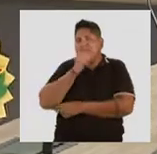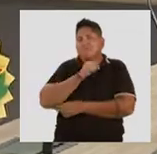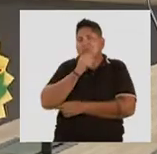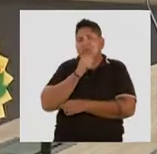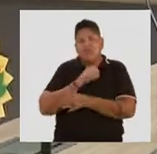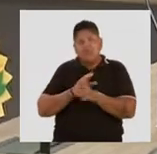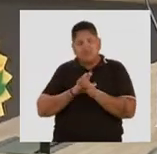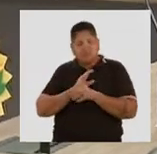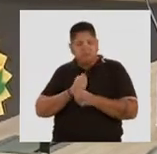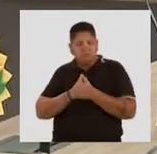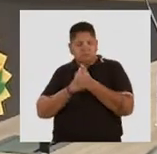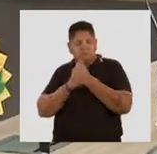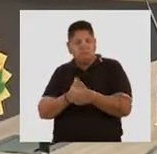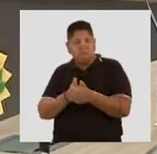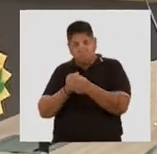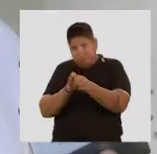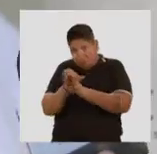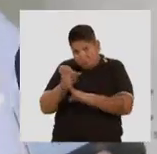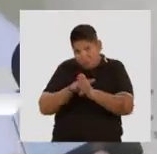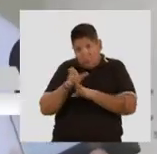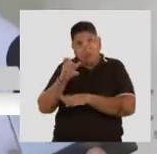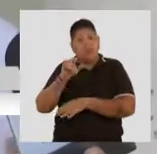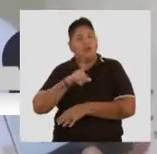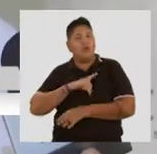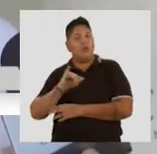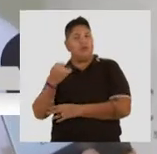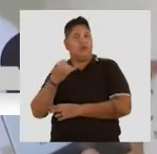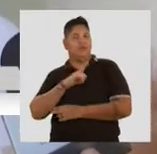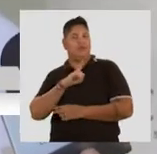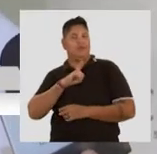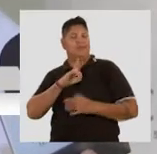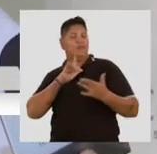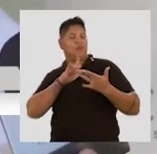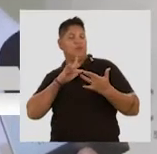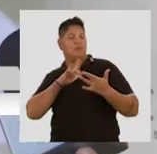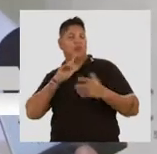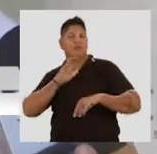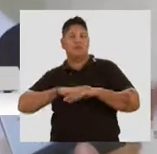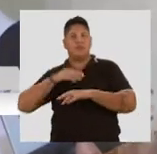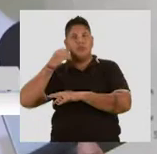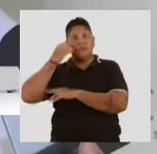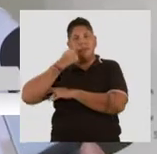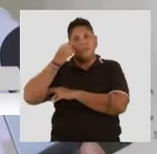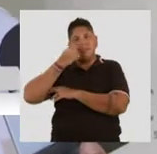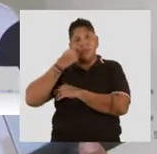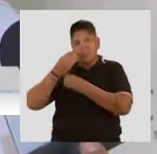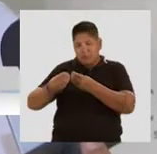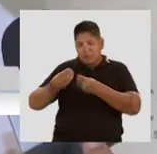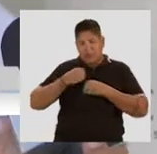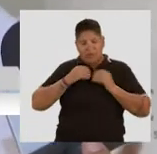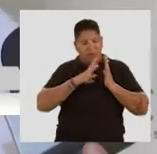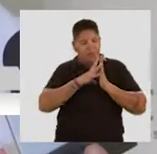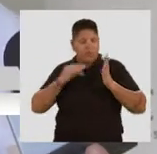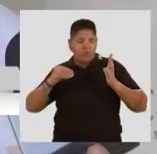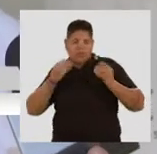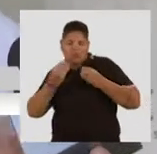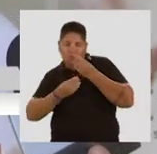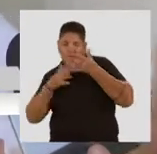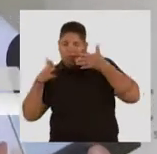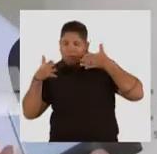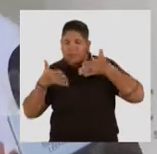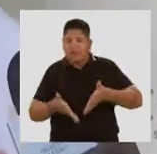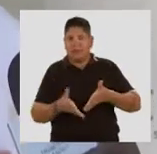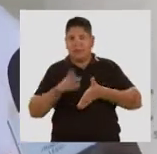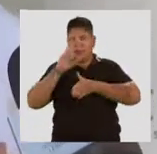mais tempo na instituição acompanharam. O módulo é uma oportunidade de entrarmos em contato com colegas mais experientes, que nos passam